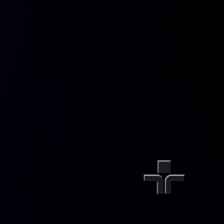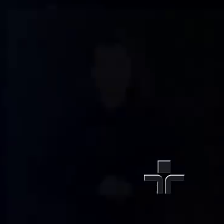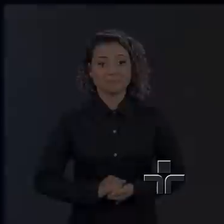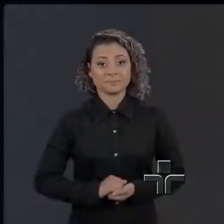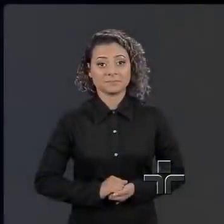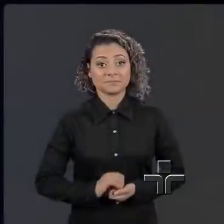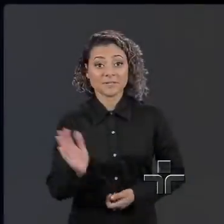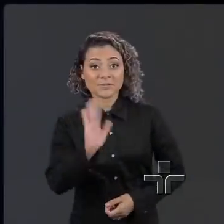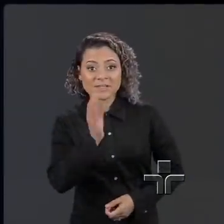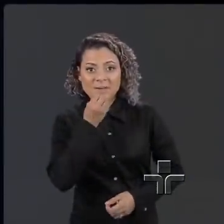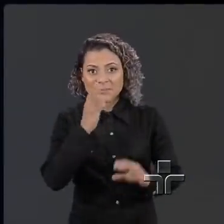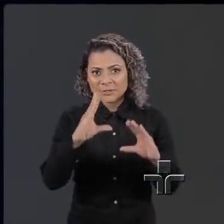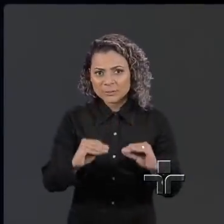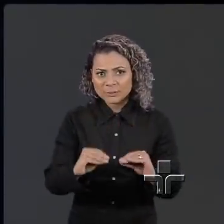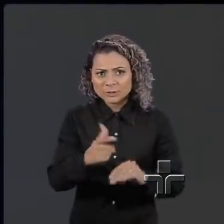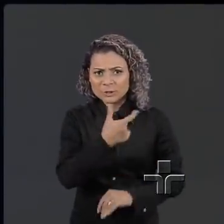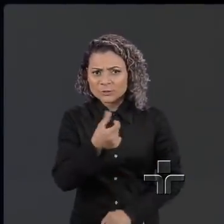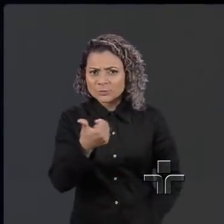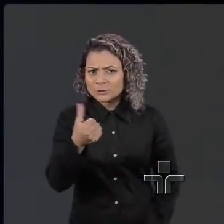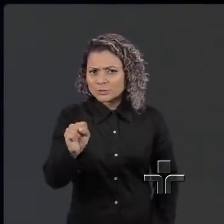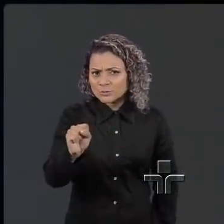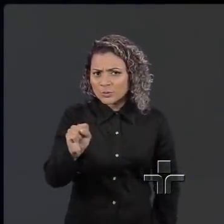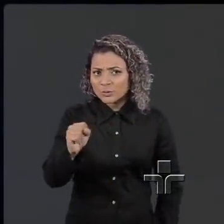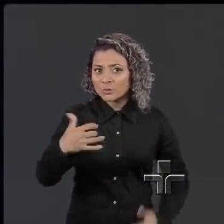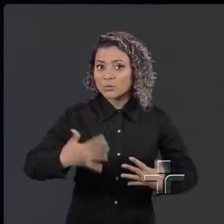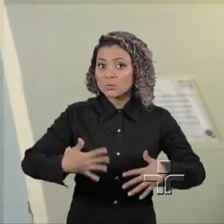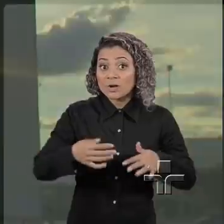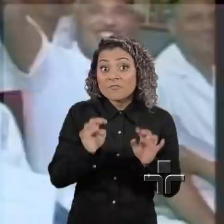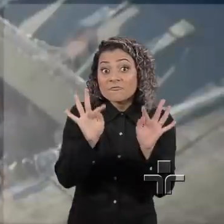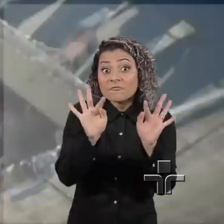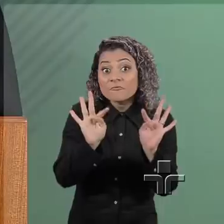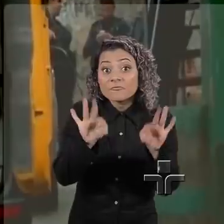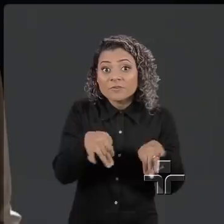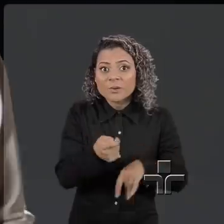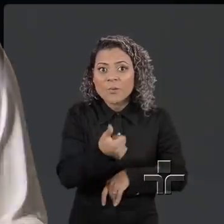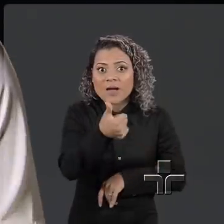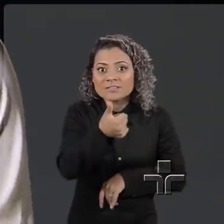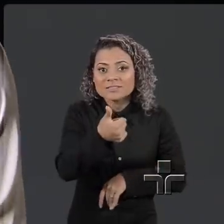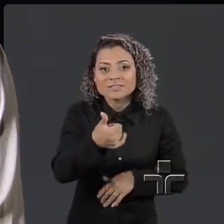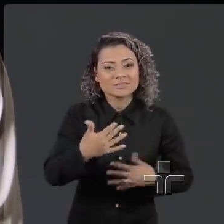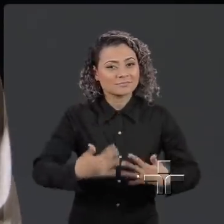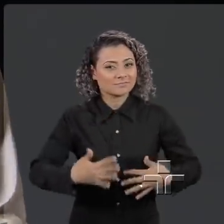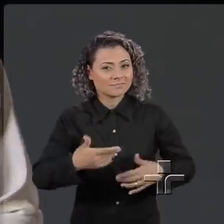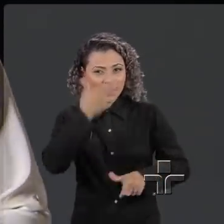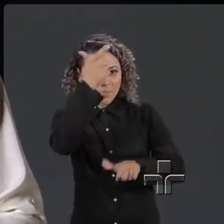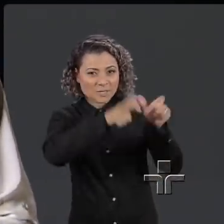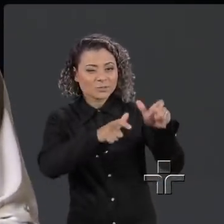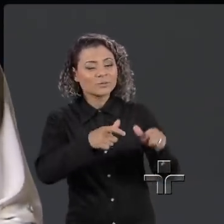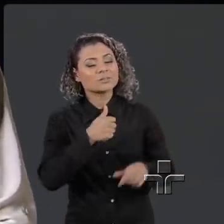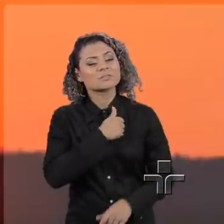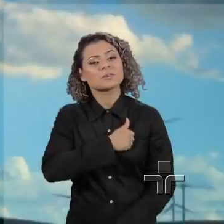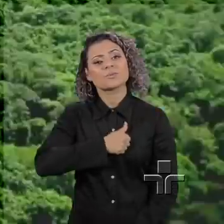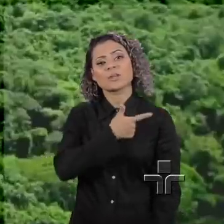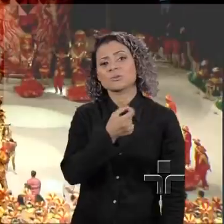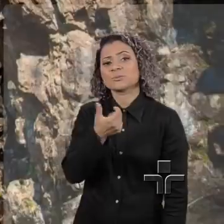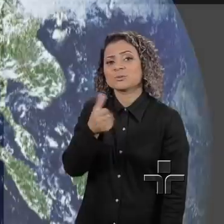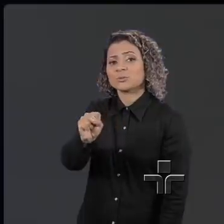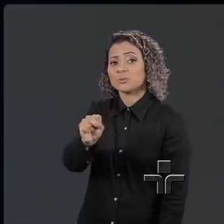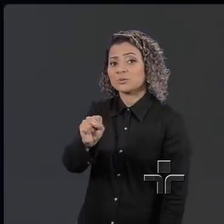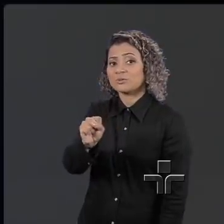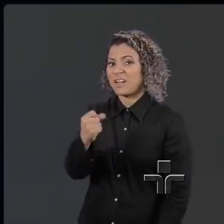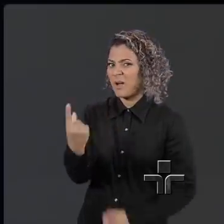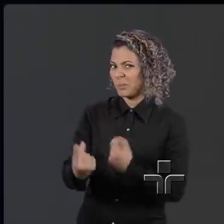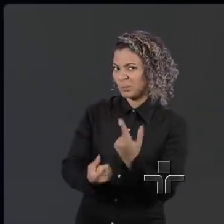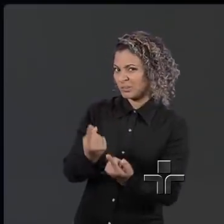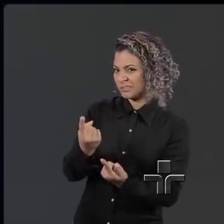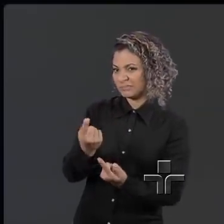Olá, boa noite. 2018 está acabando. Para muitos deixa saudades,